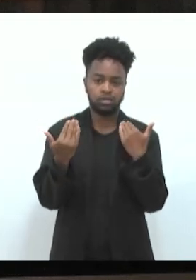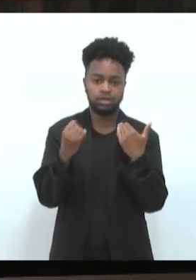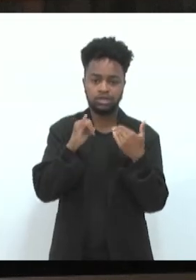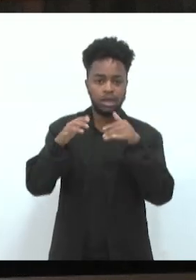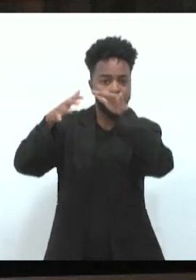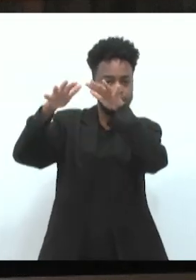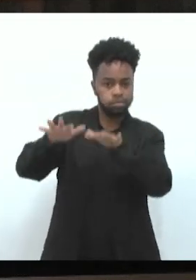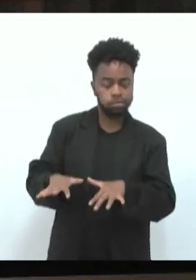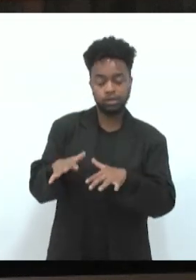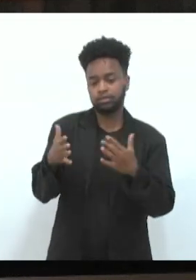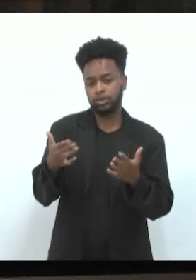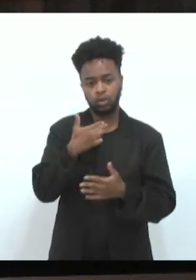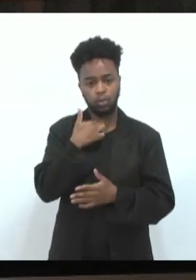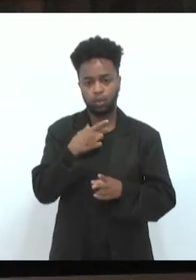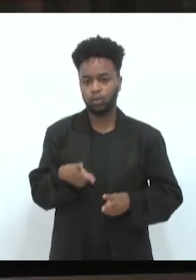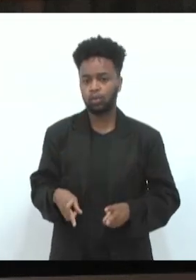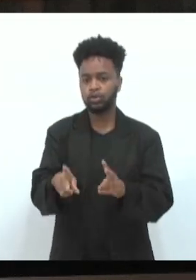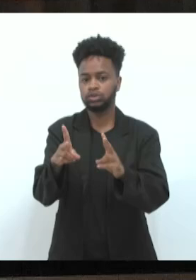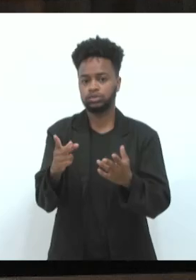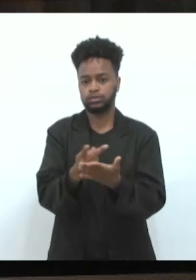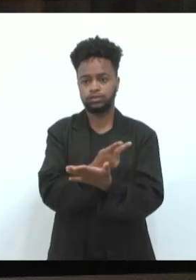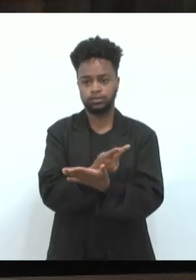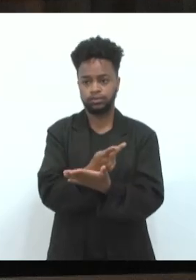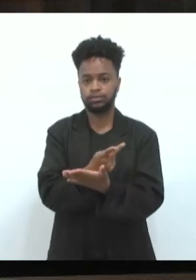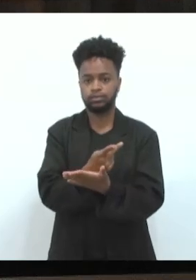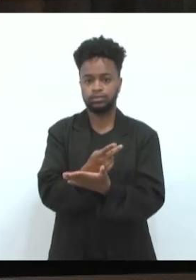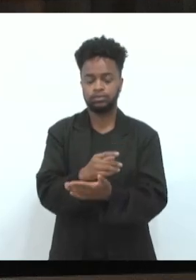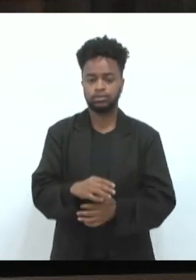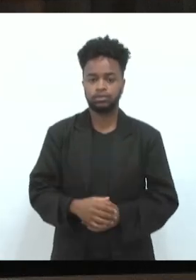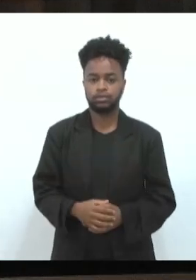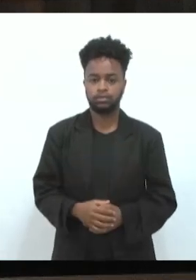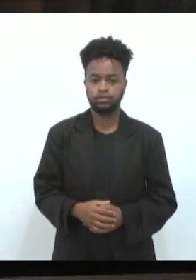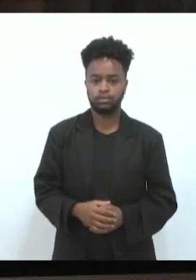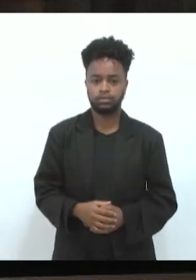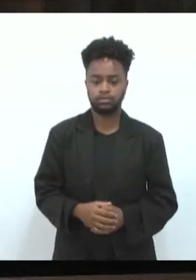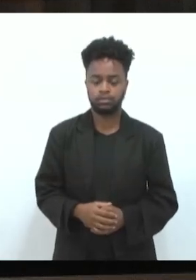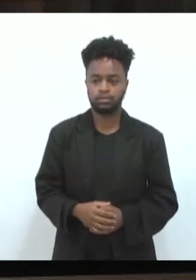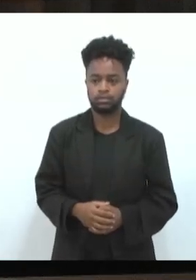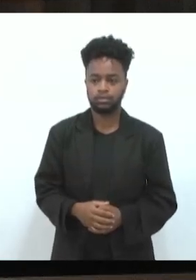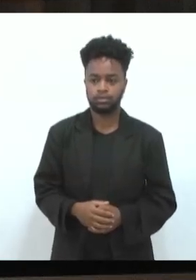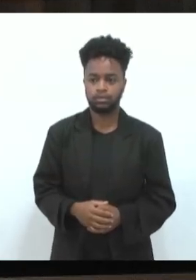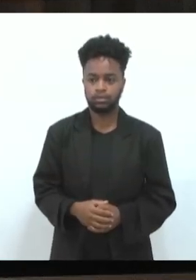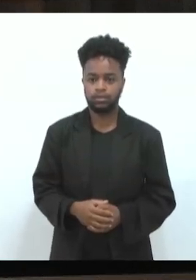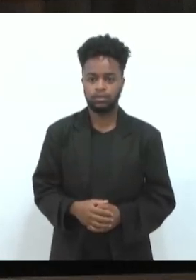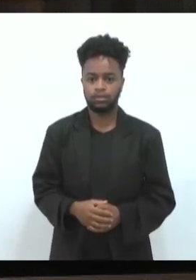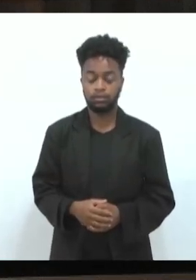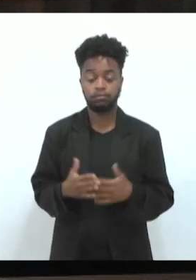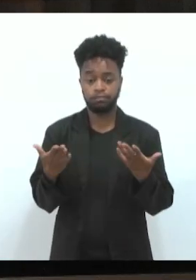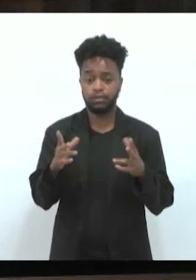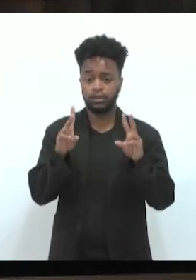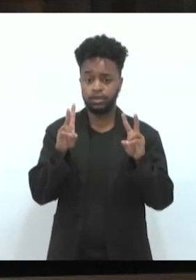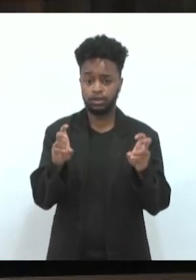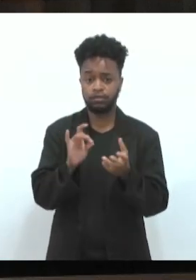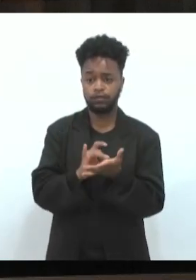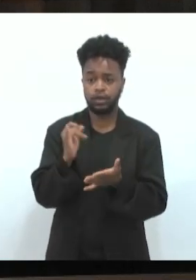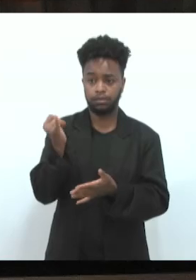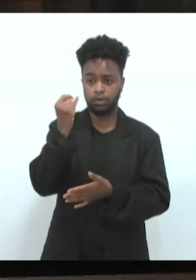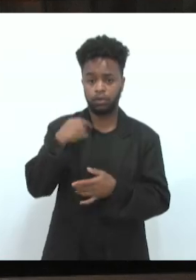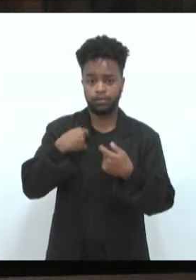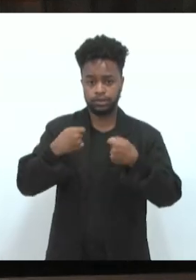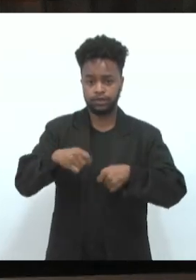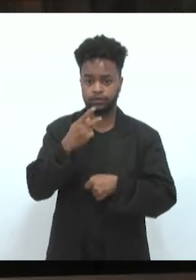vai permitir que isso continue acontecendo com esse tipo de coisa que está fazendo, que é criminoso. Bom, esse é um assunto importante que eu precisava